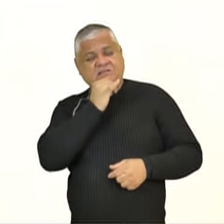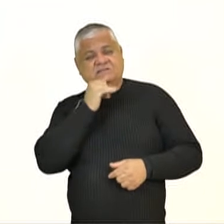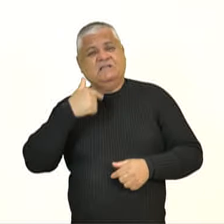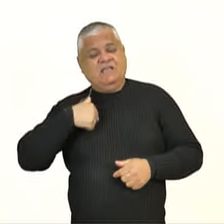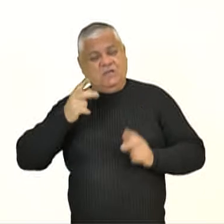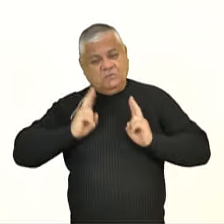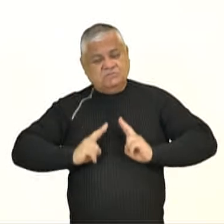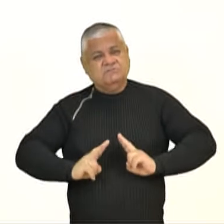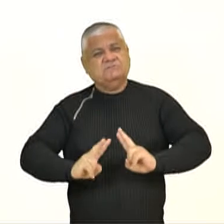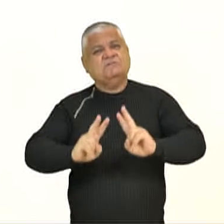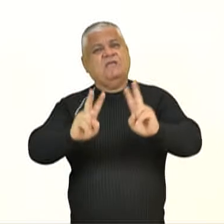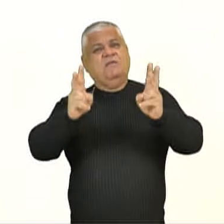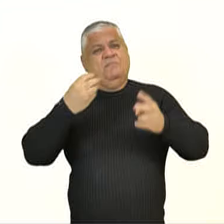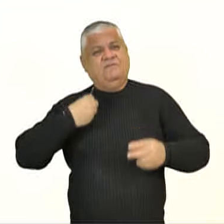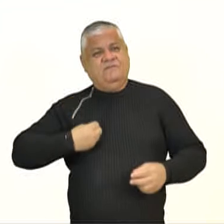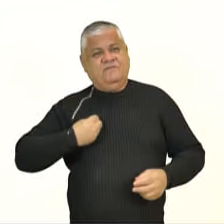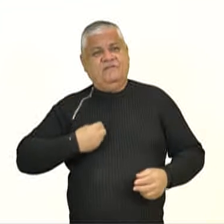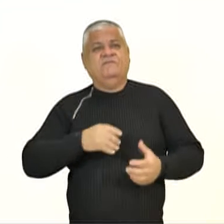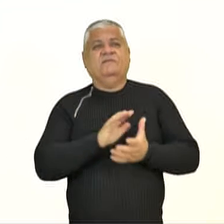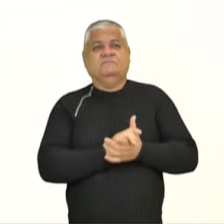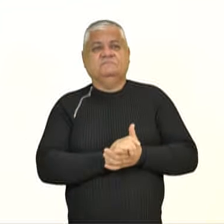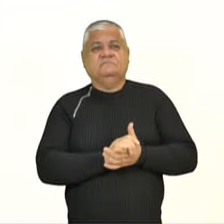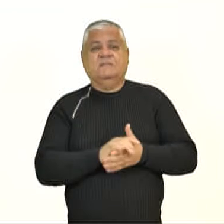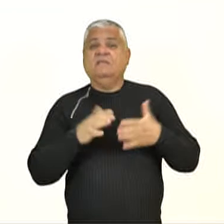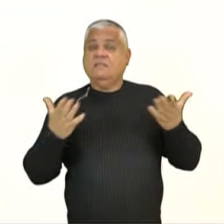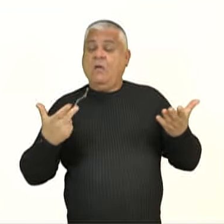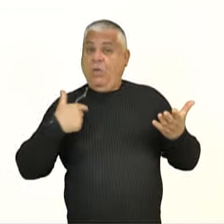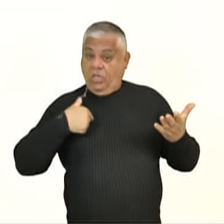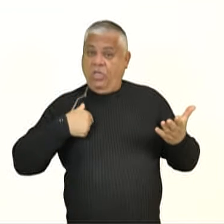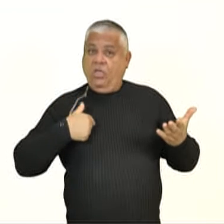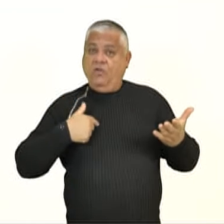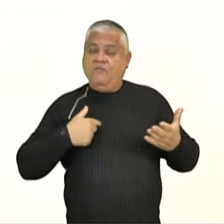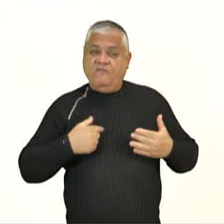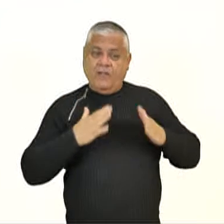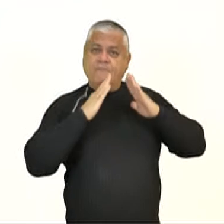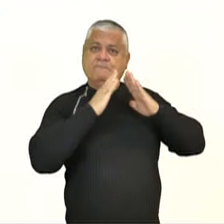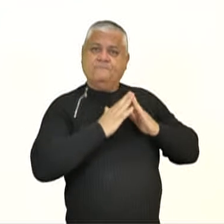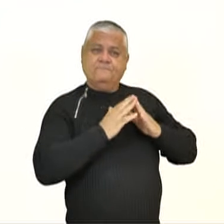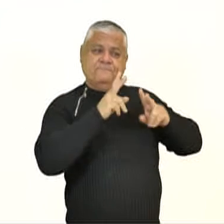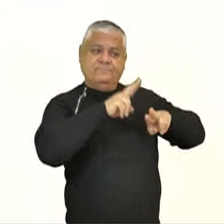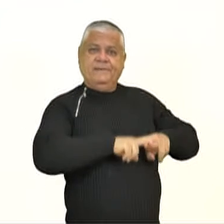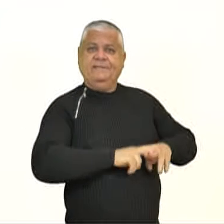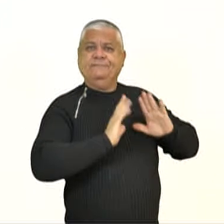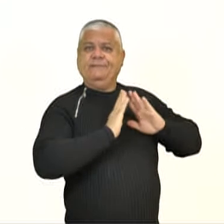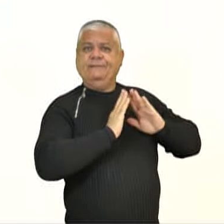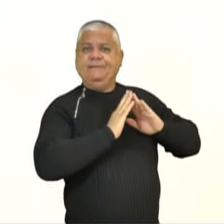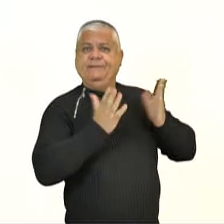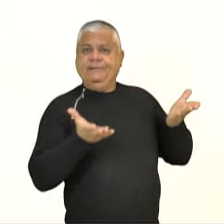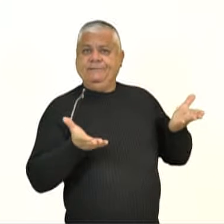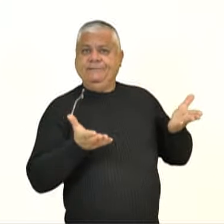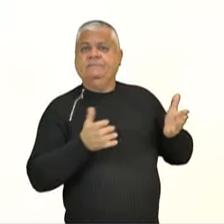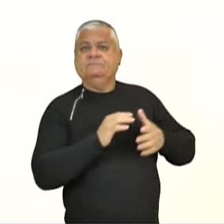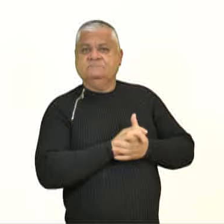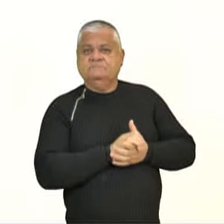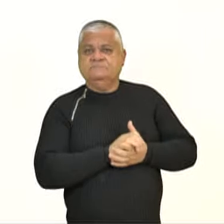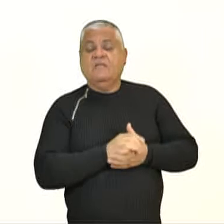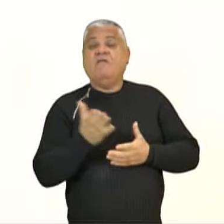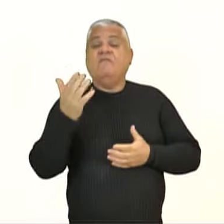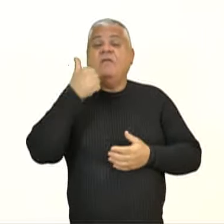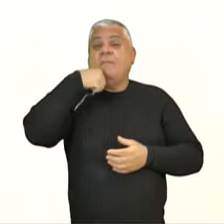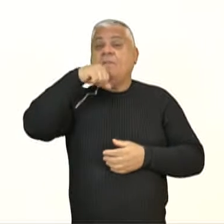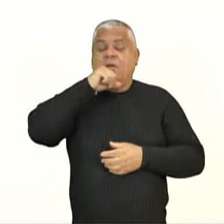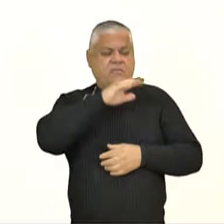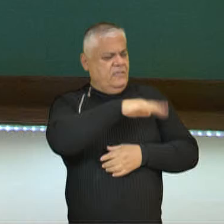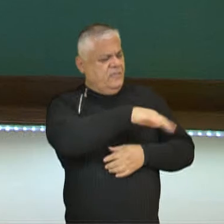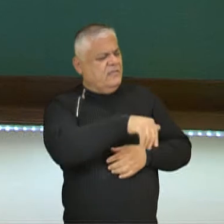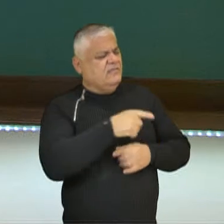possa durar viva, e assim hei de estar cativa e em poder de desfiados. Vem a mãe e